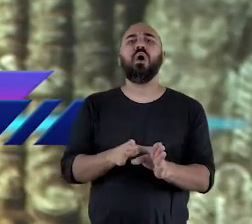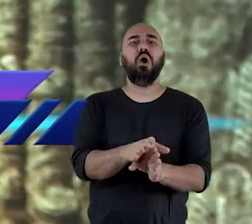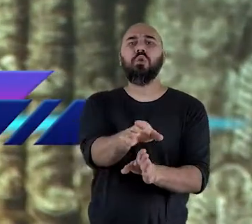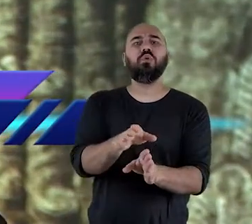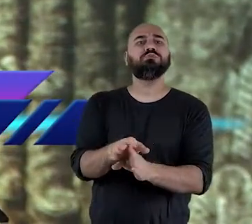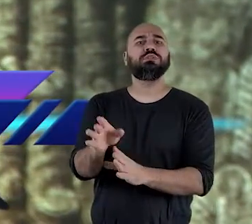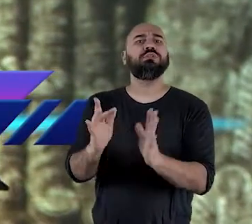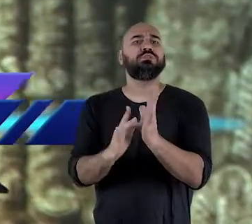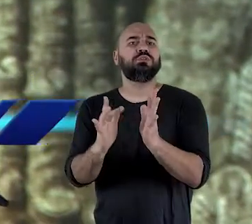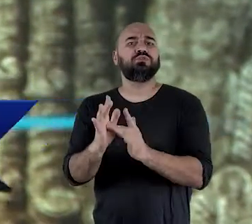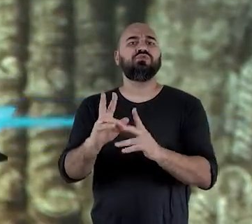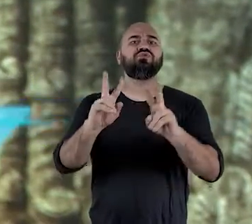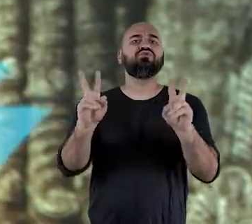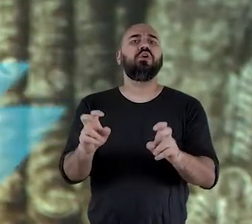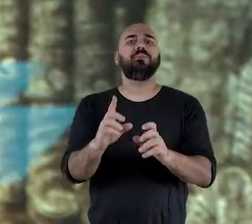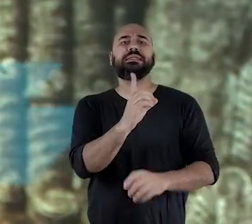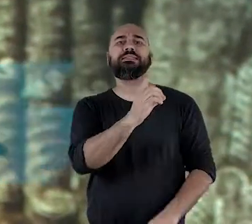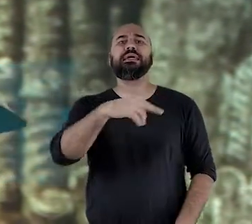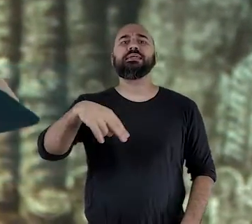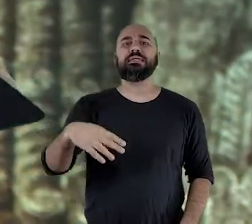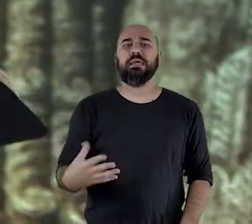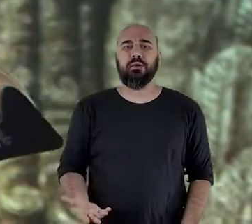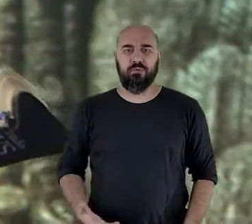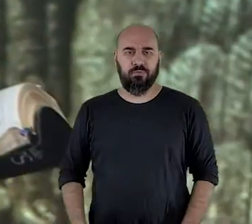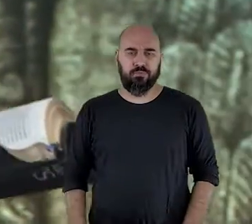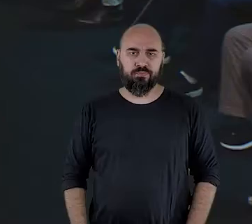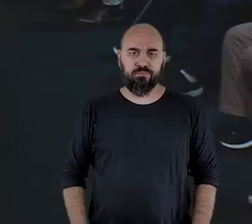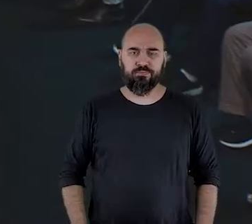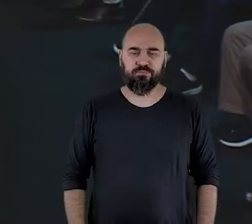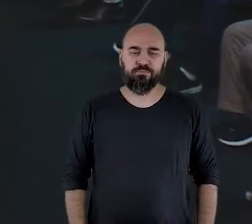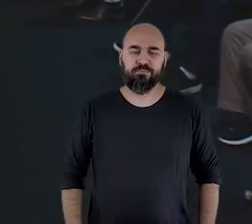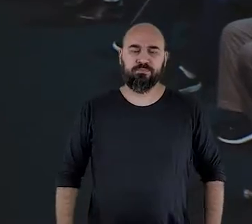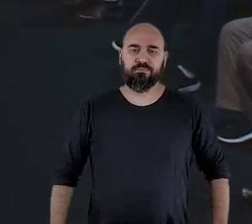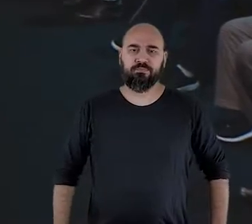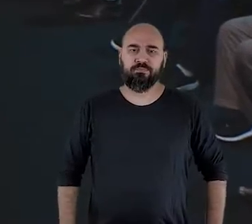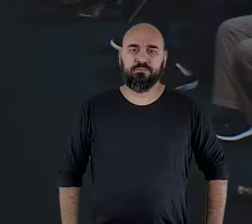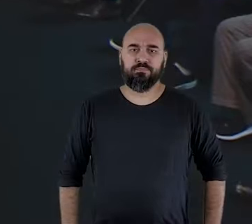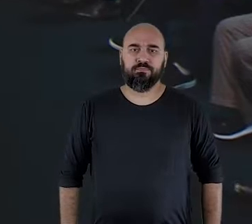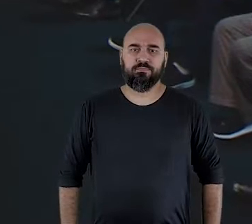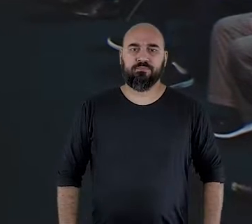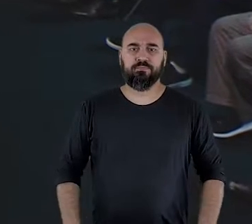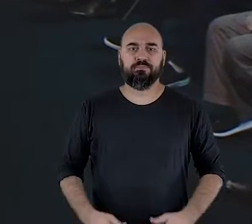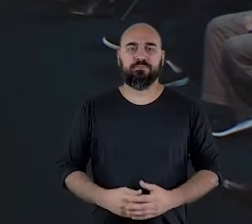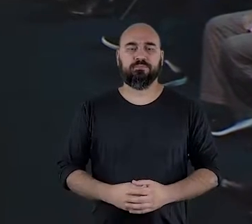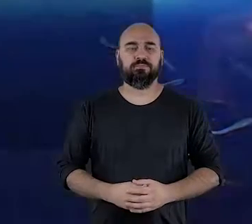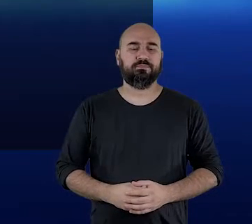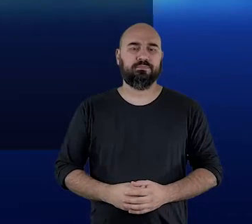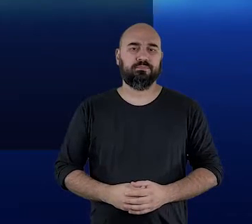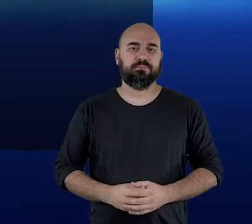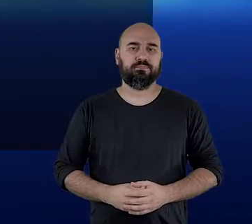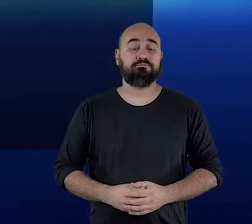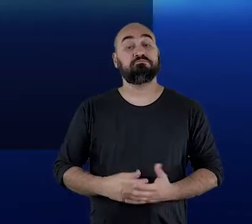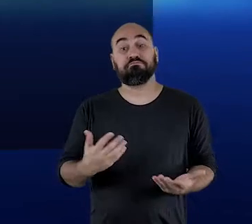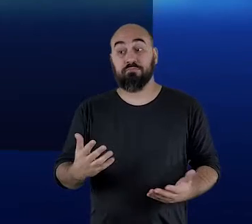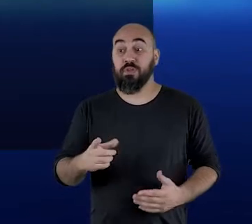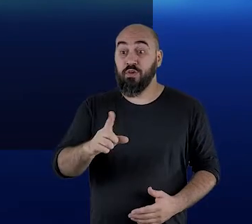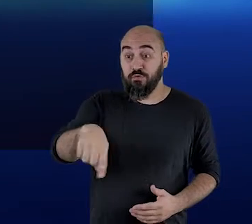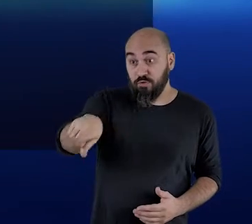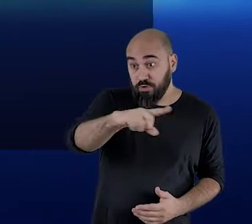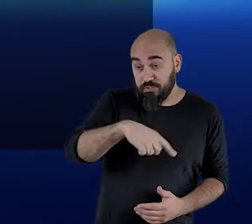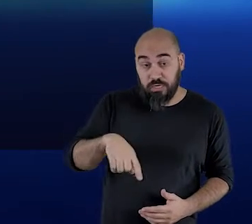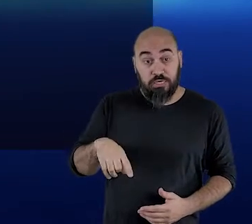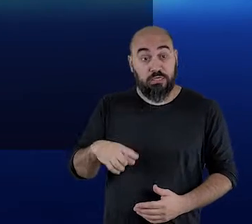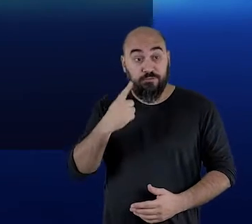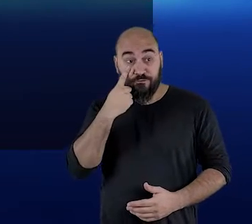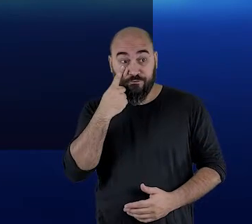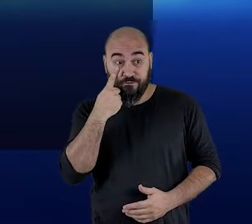de Jesus sobre o livro de Daniel. Diz assim a palavra do Senhor: quando, pois, virdes